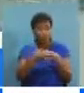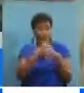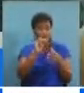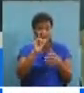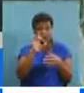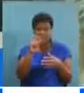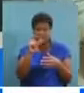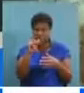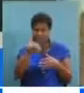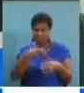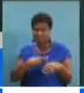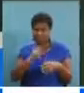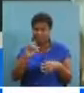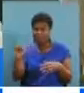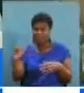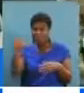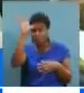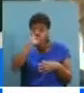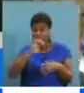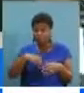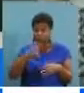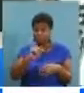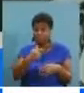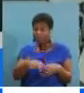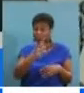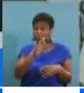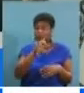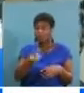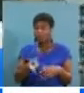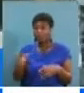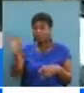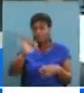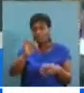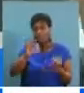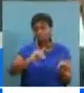e também do Estado de Cabo Verde, que detém os 49% de participação da transportadora.